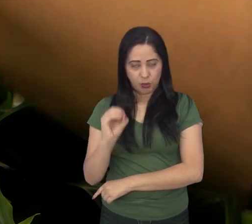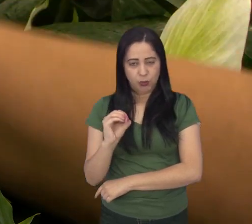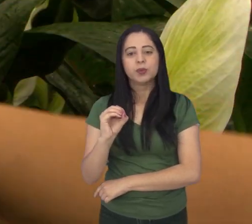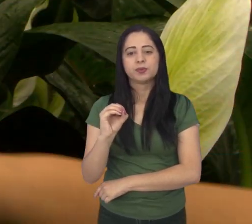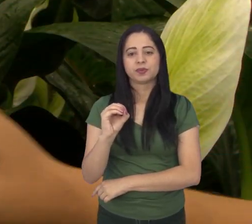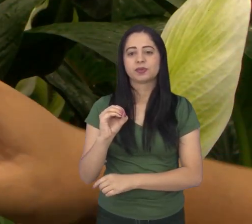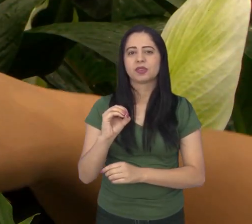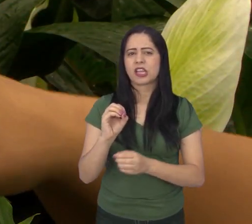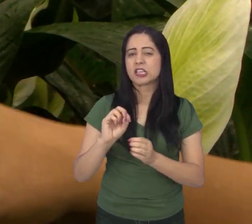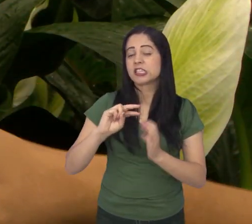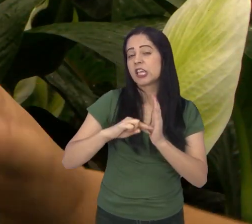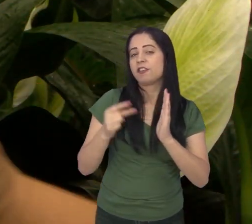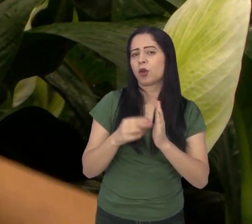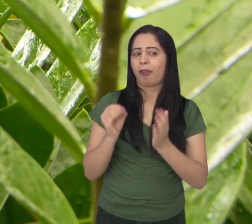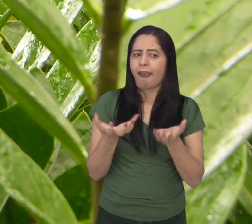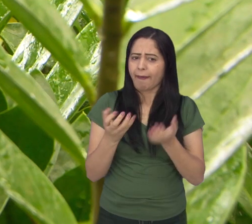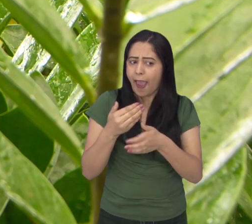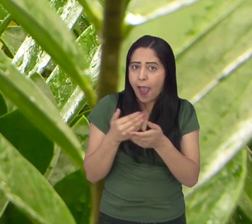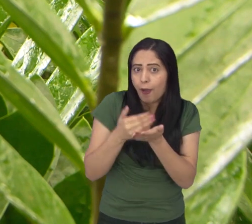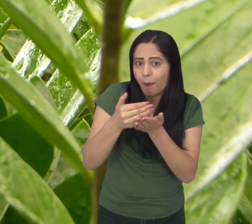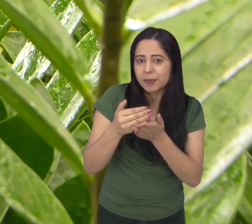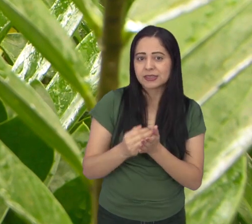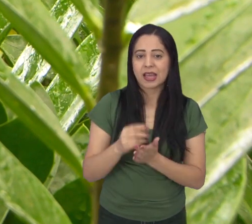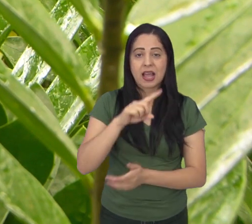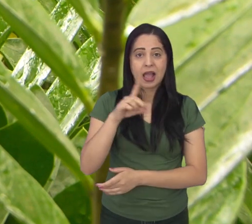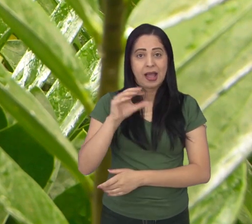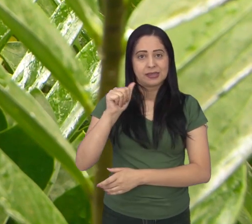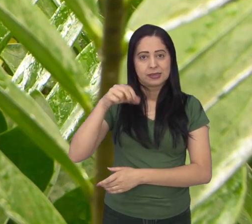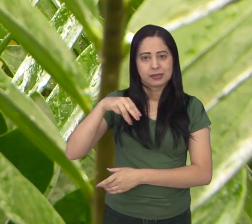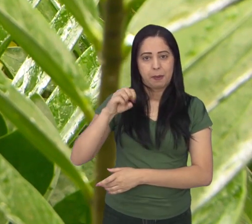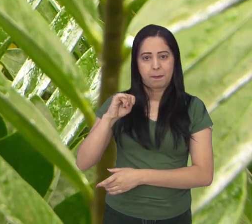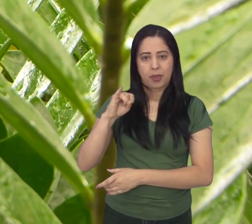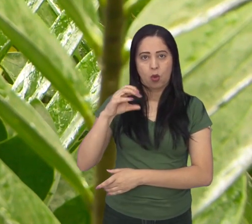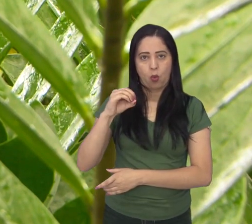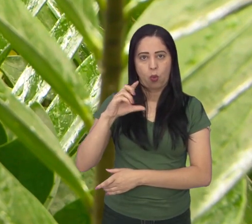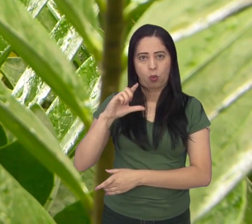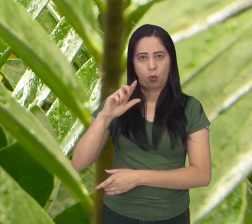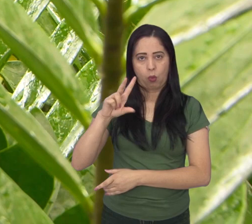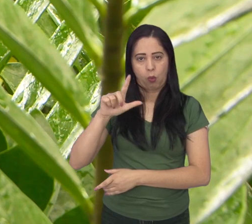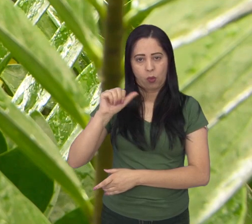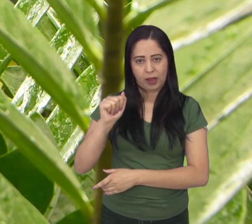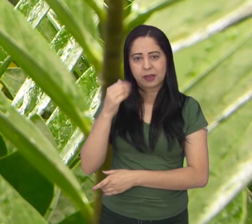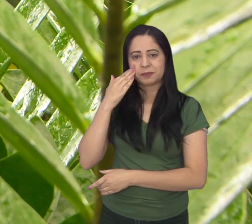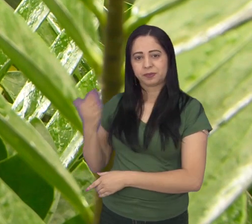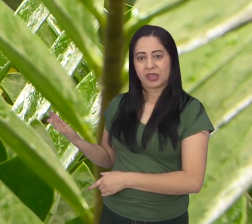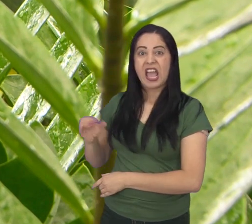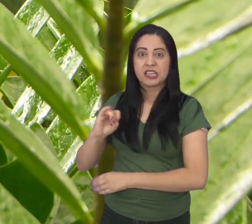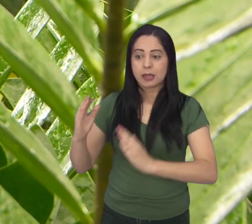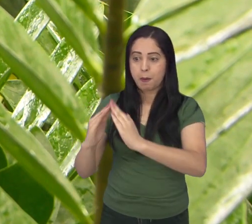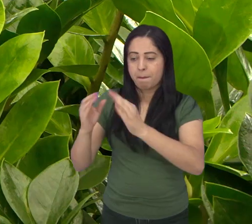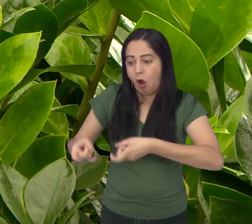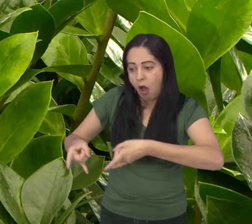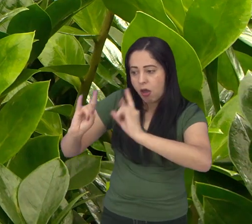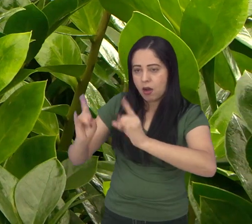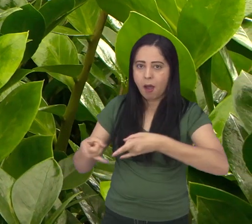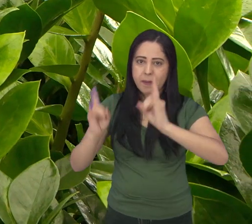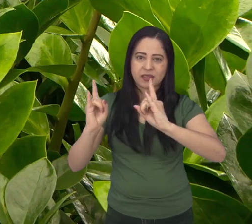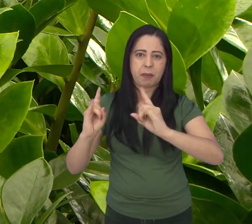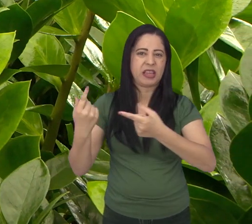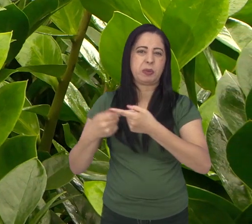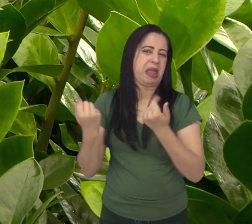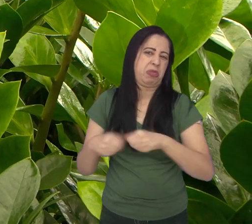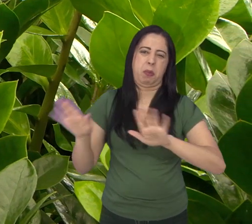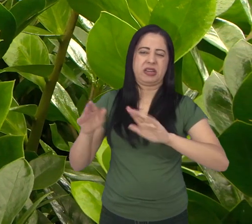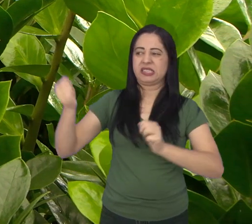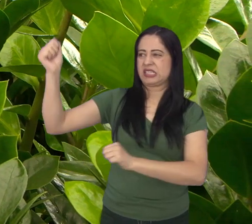quem está pensando em começar. A Zamioculca é sucesso absoluto para quem mora em apartamento, por não gostar de